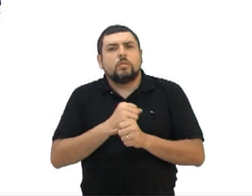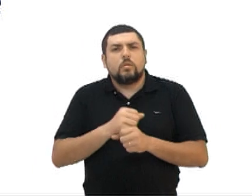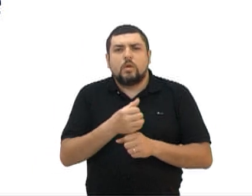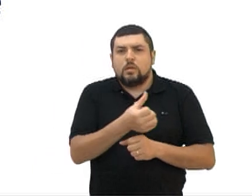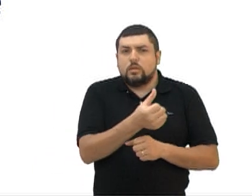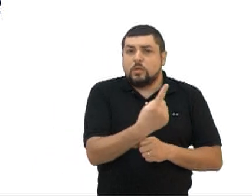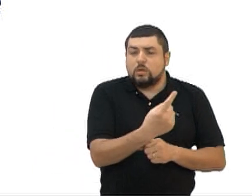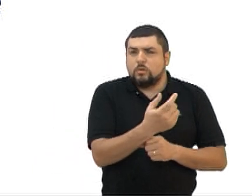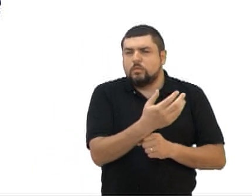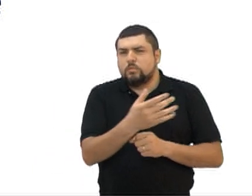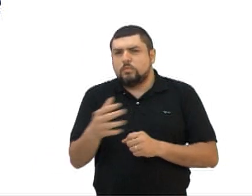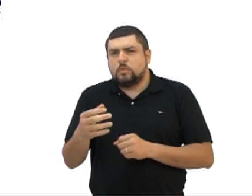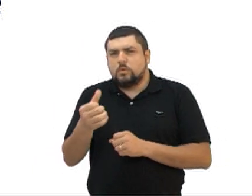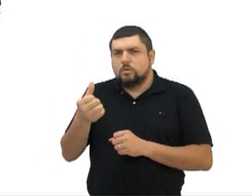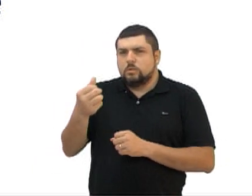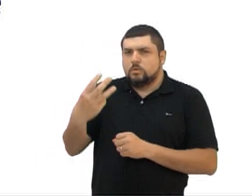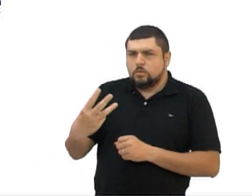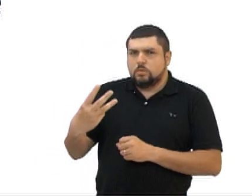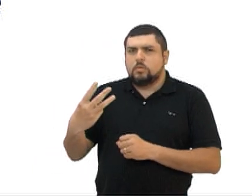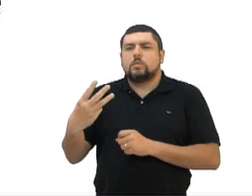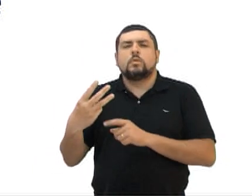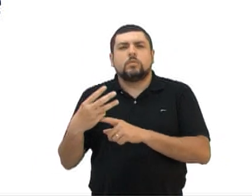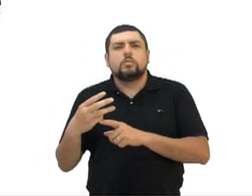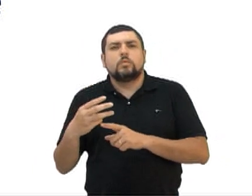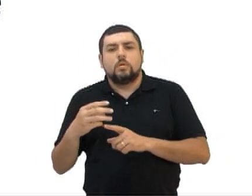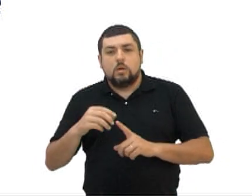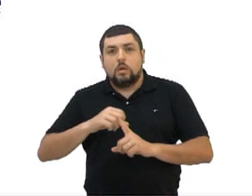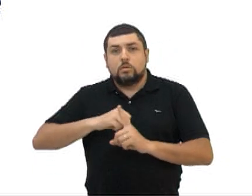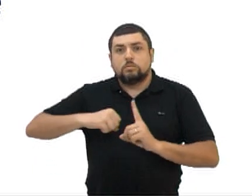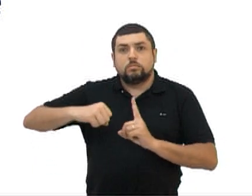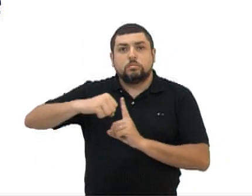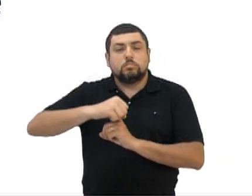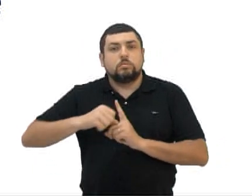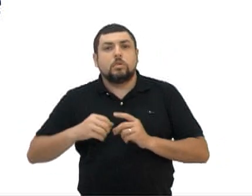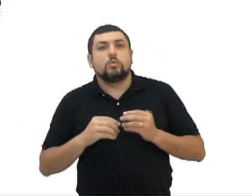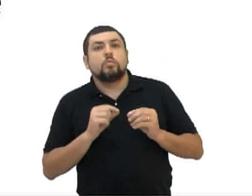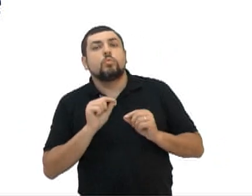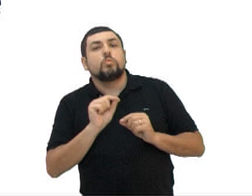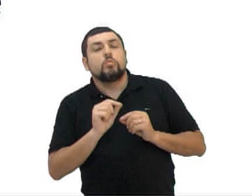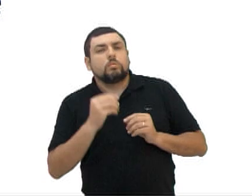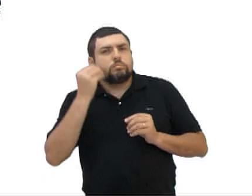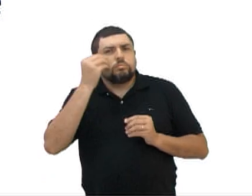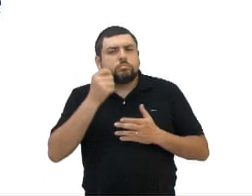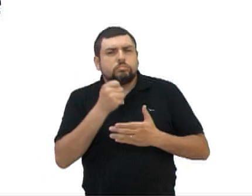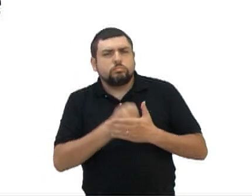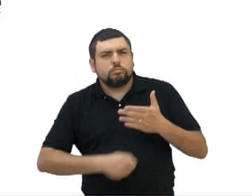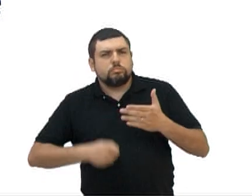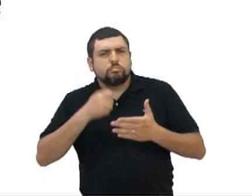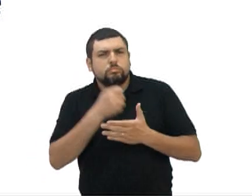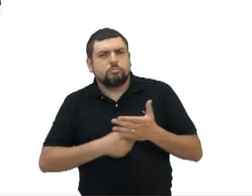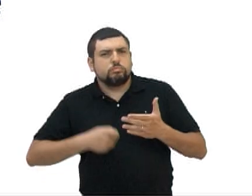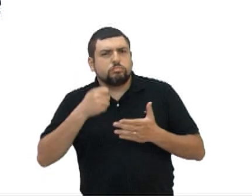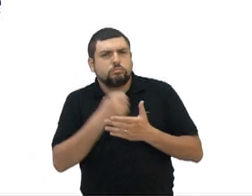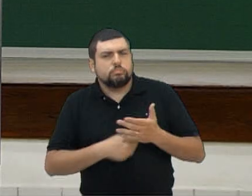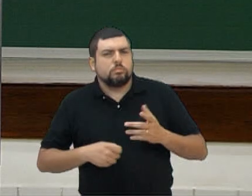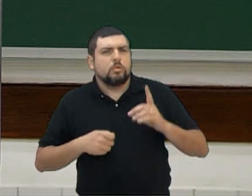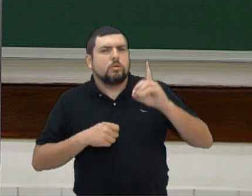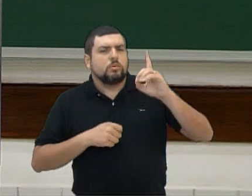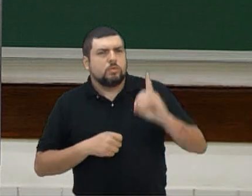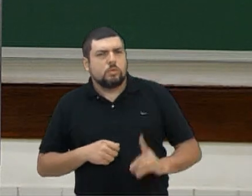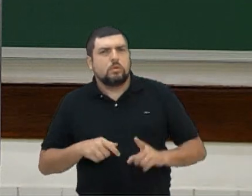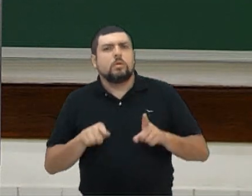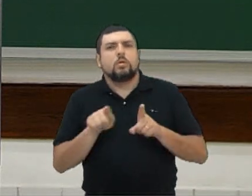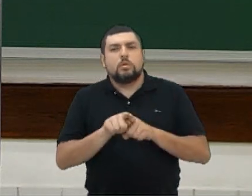demanda crescente dos movimentos sociais para que sejam conquistados cada vez mais direitos e para que a desigualdade social seja